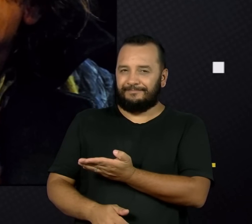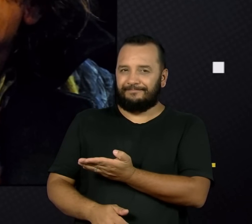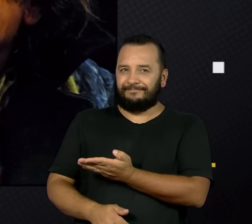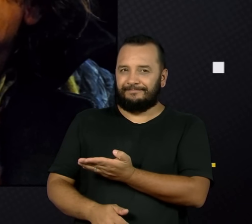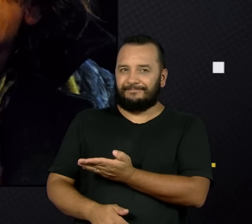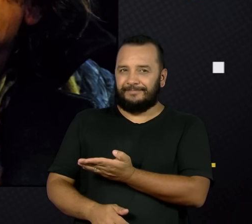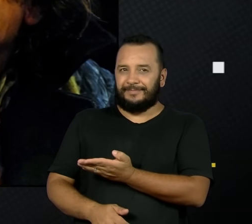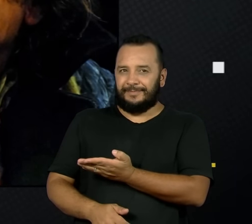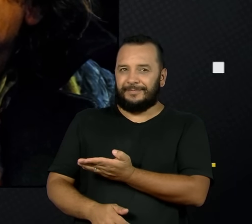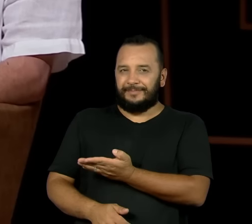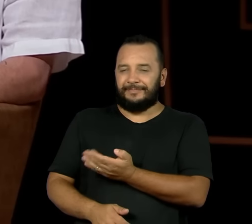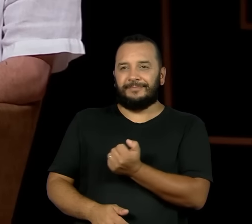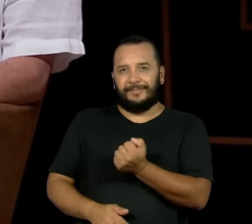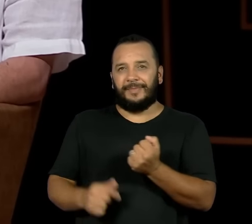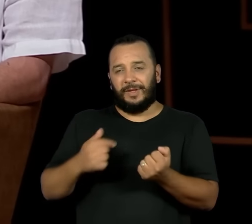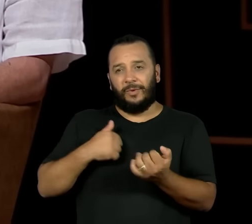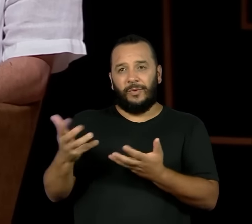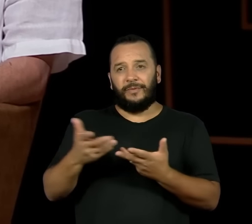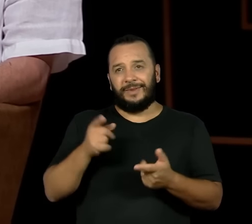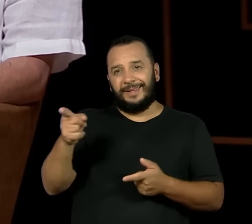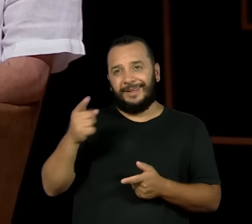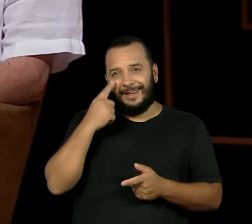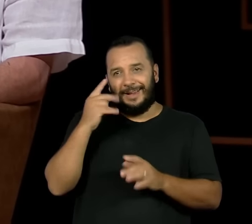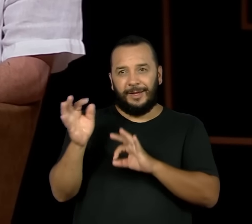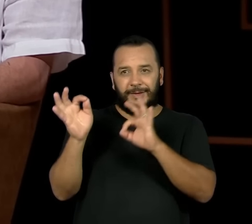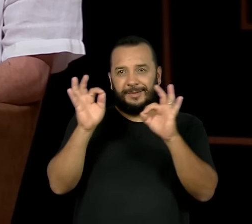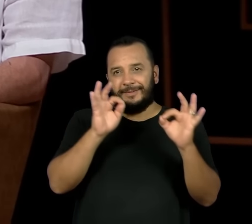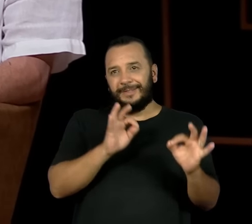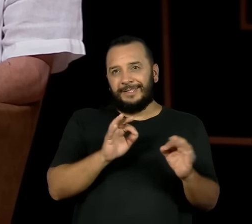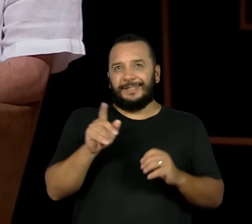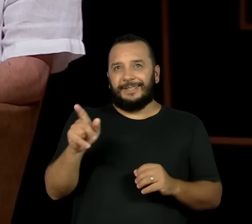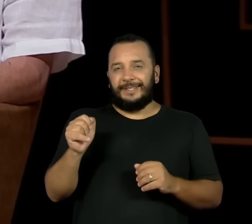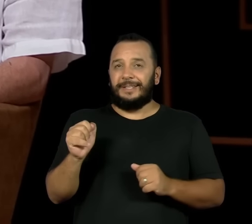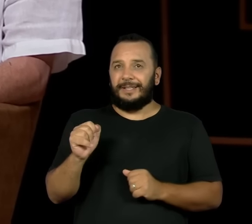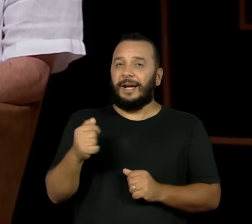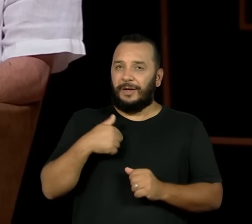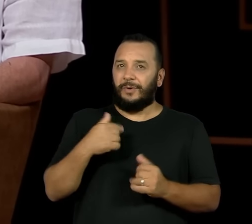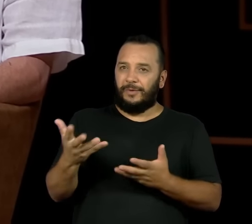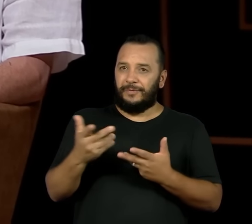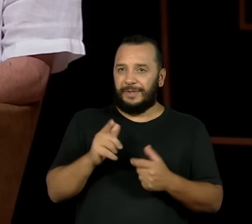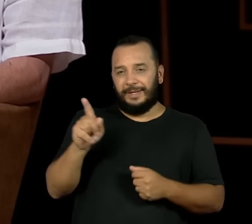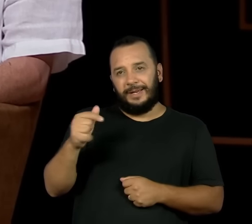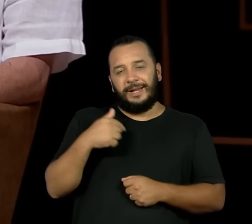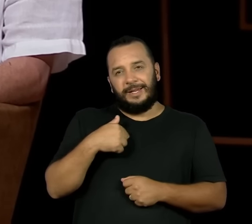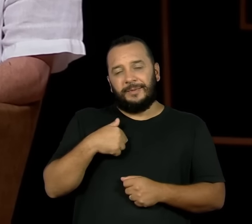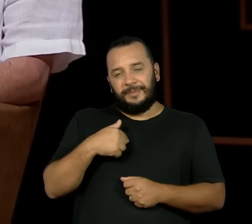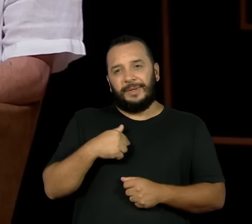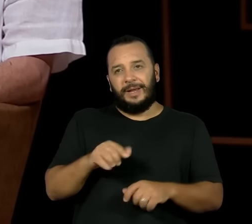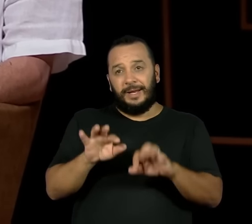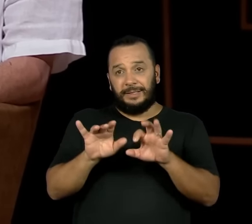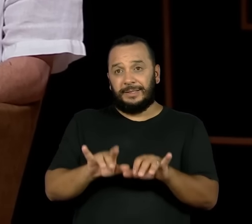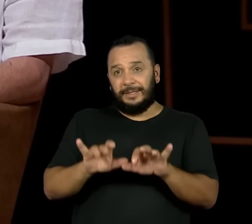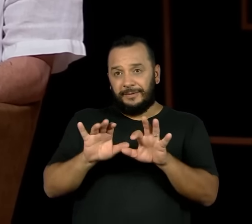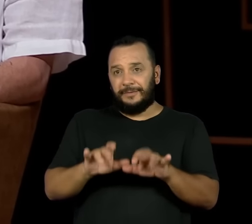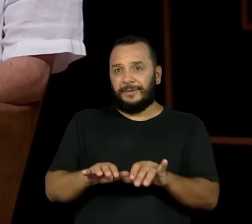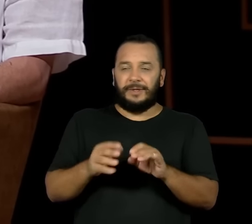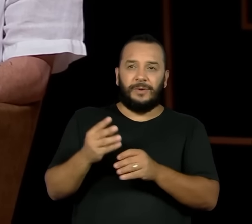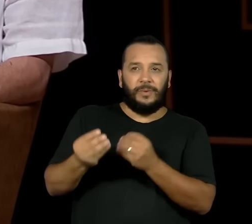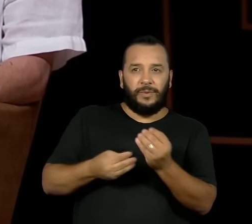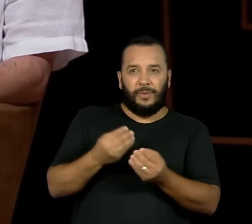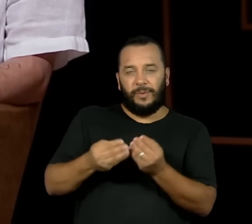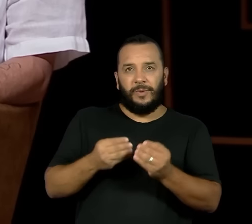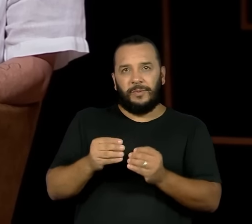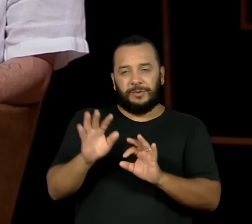aí aí eu convidei ela para para fazer a dramaturgia da peça